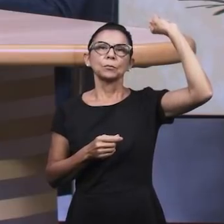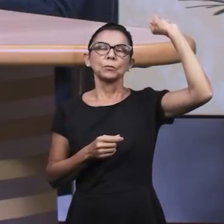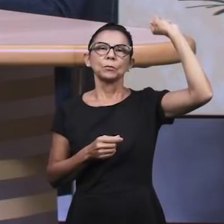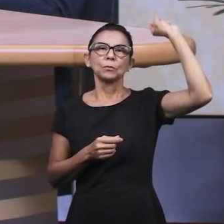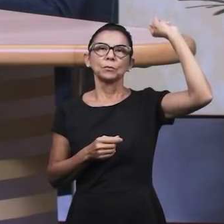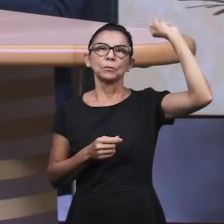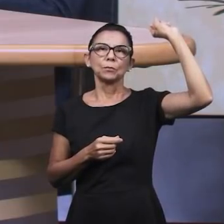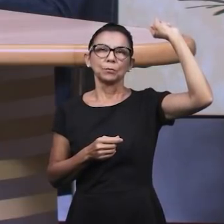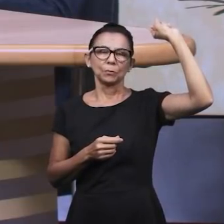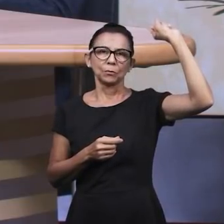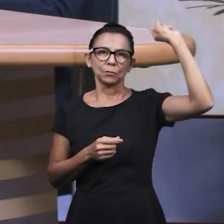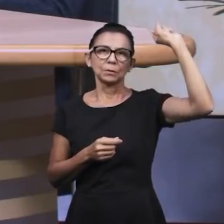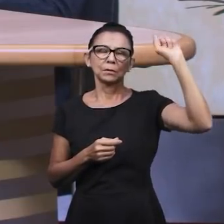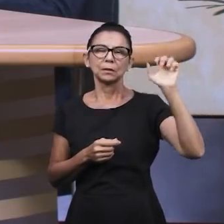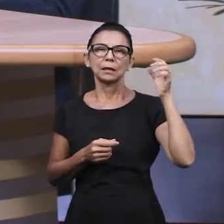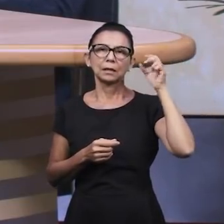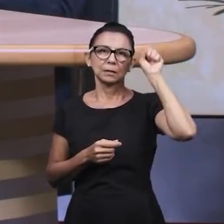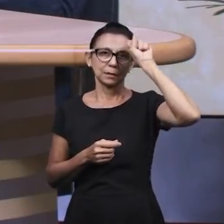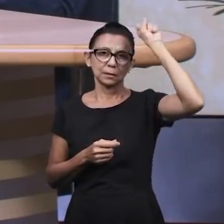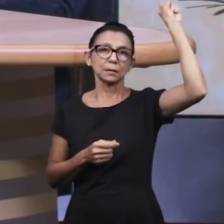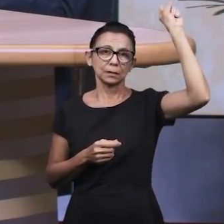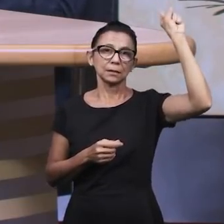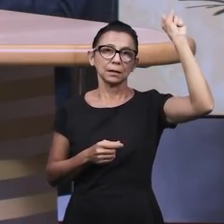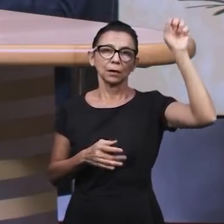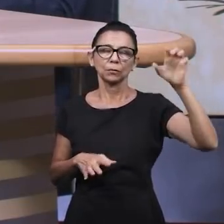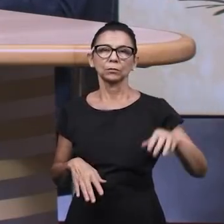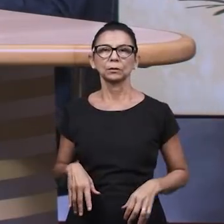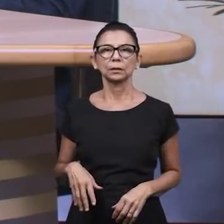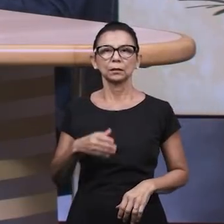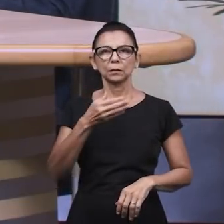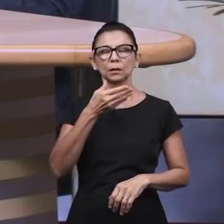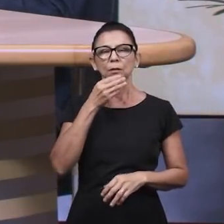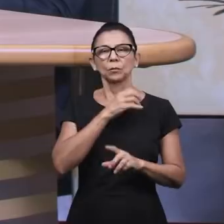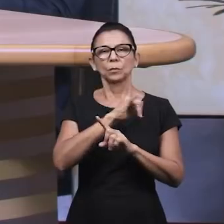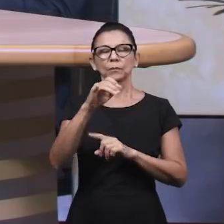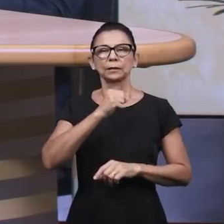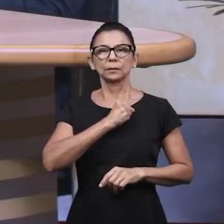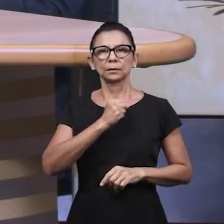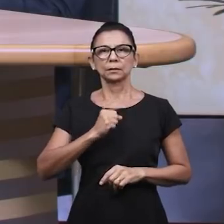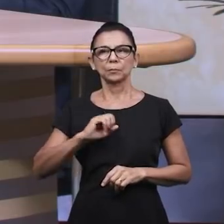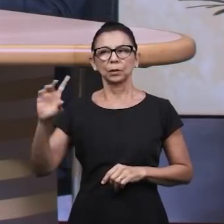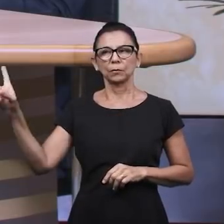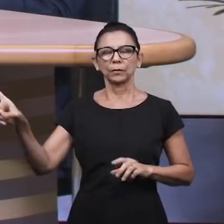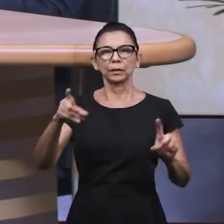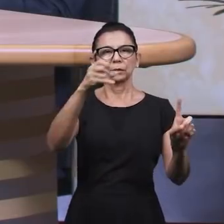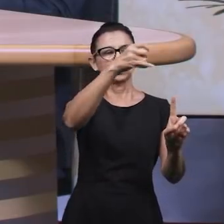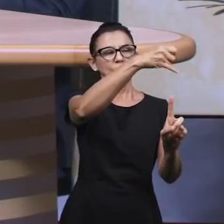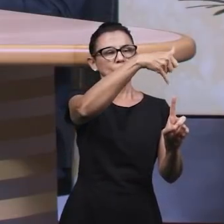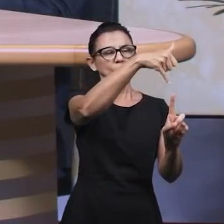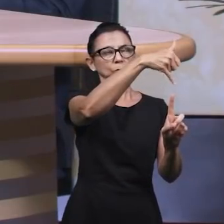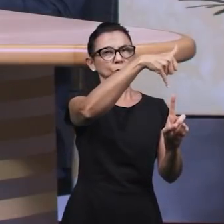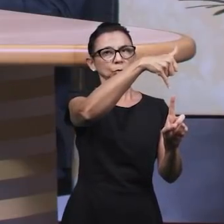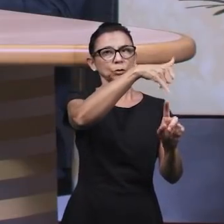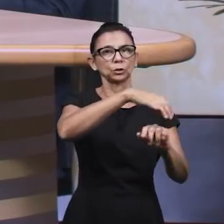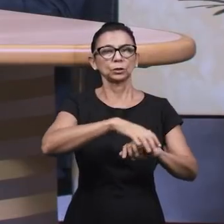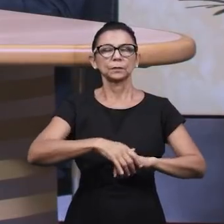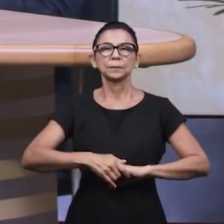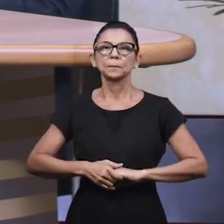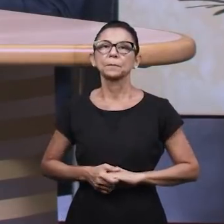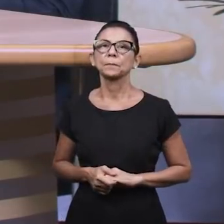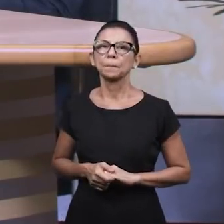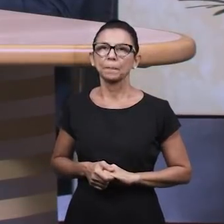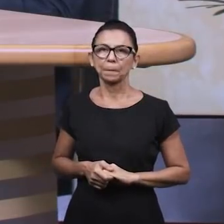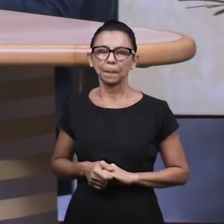ali quando Saul foi ungido ali por Samuel, né? Por profeta Samuel, a Bíblia diz que que